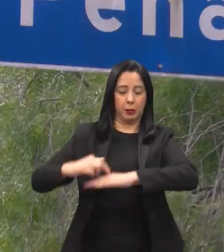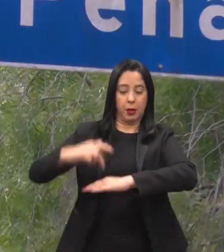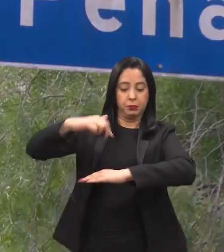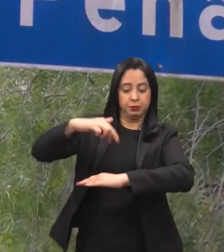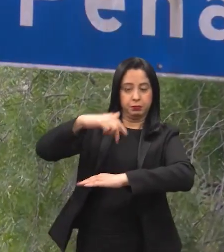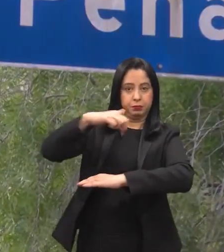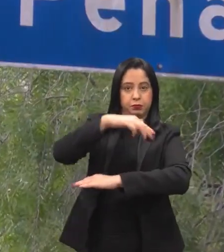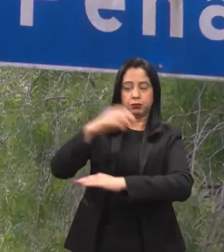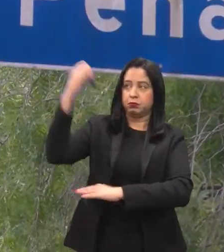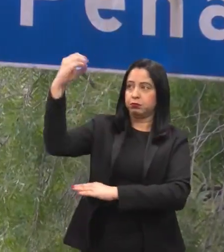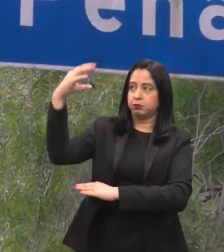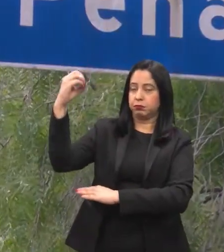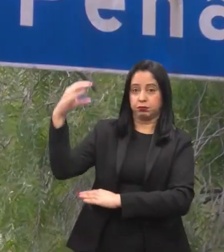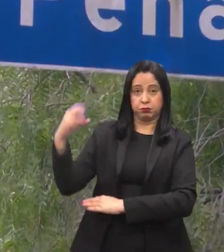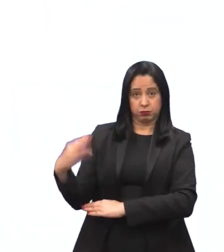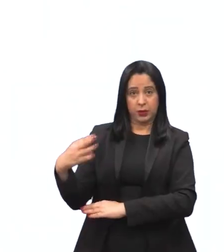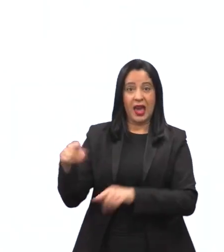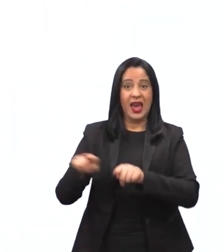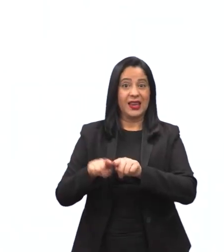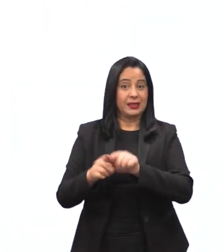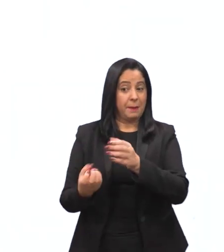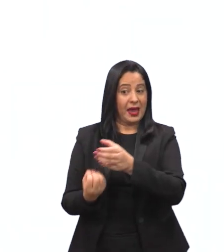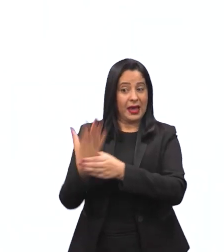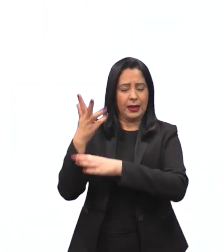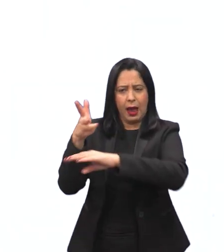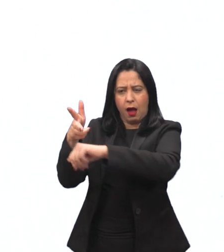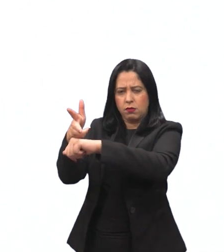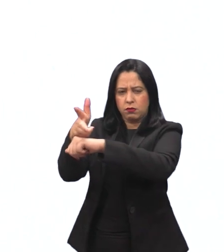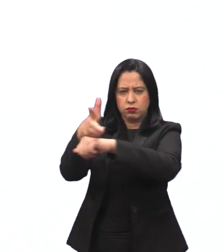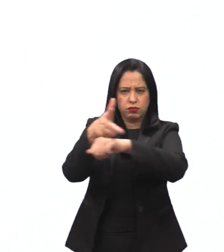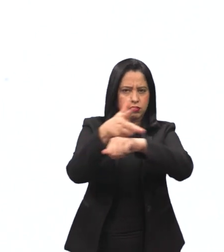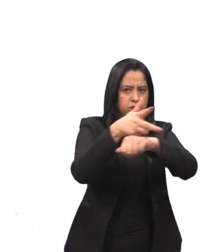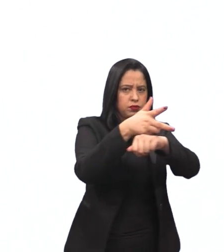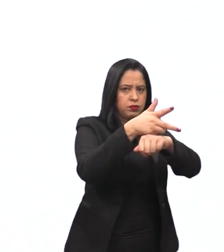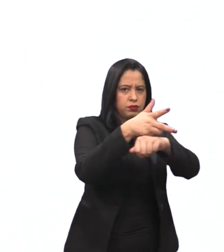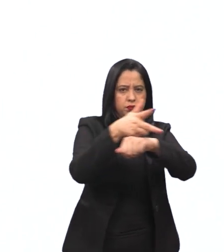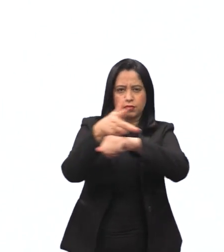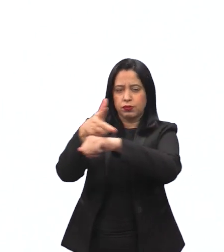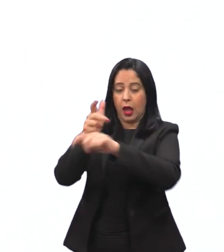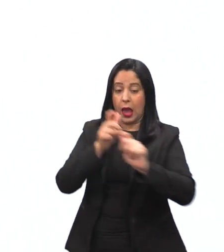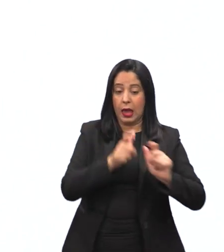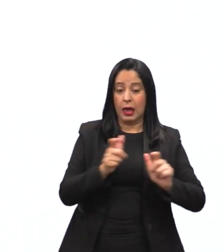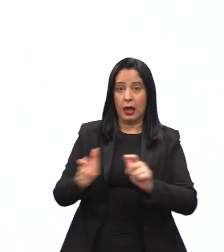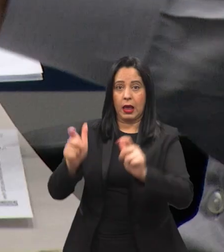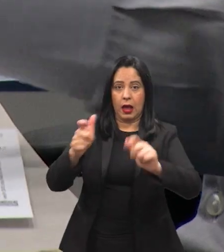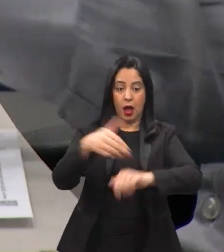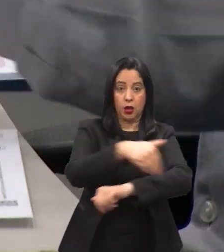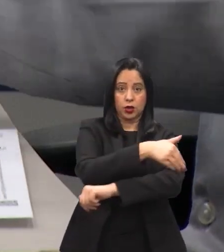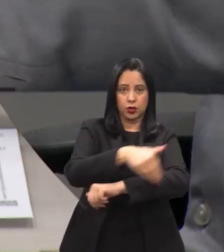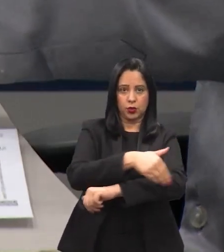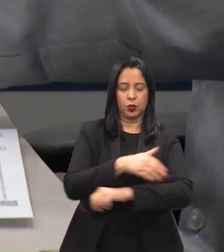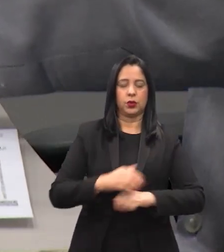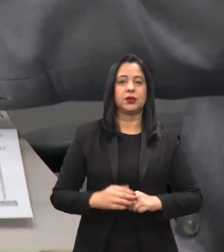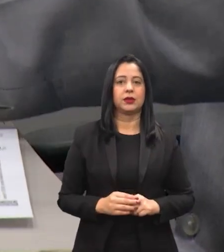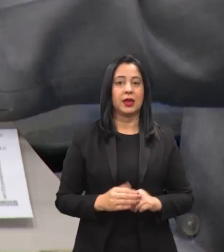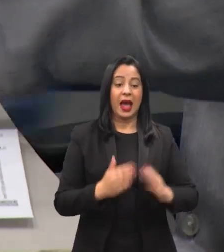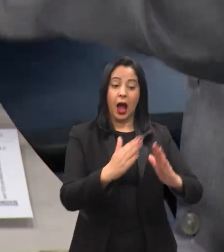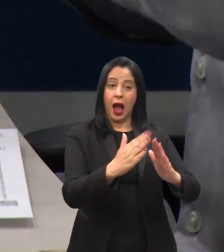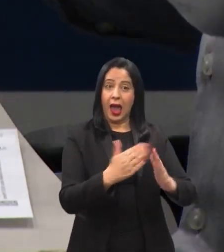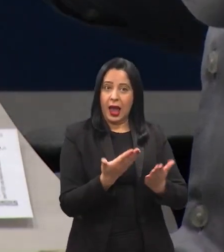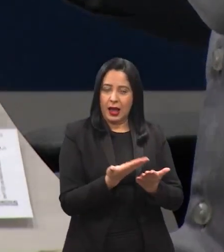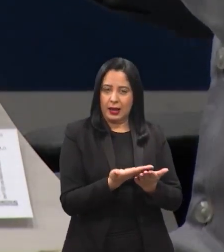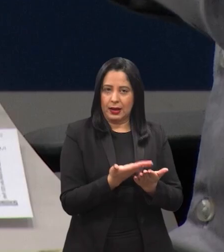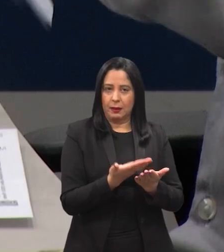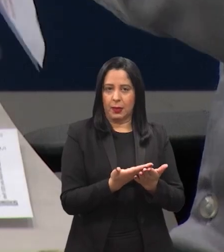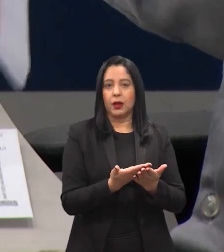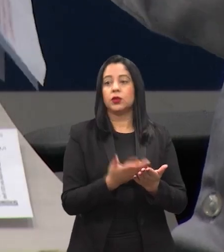elevada e semáforos, além da instalação de câmeras de segurança em algumas ruas. Já quanto aos